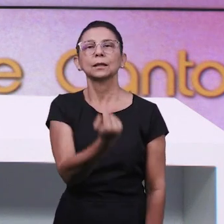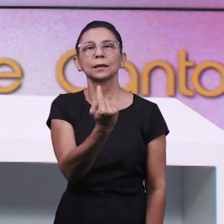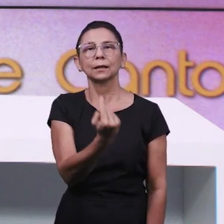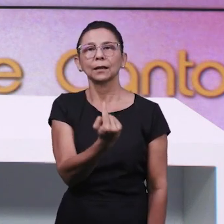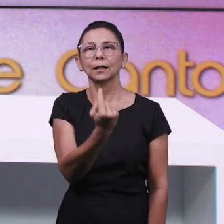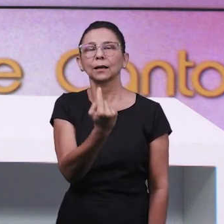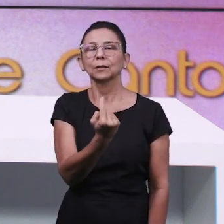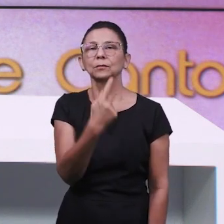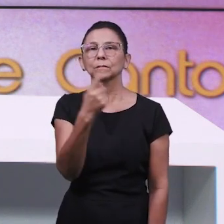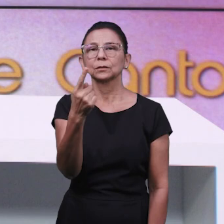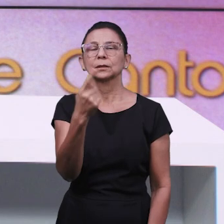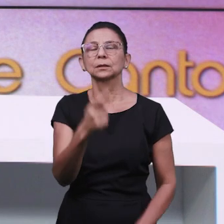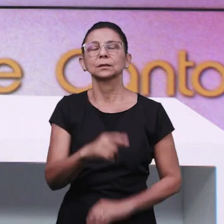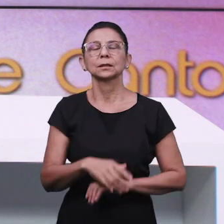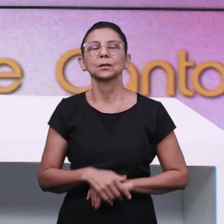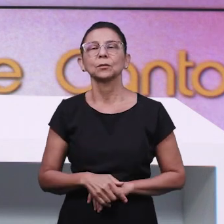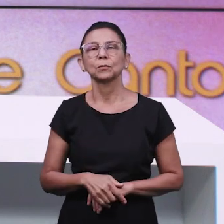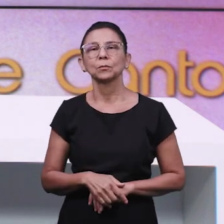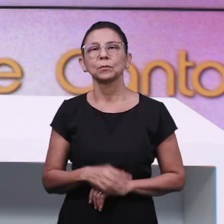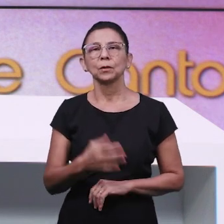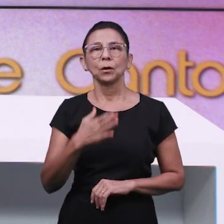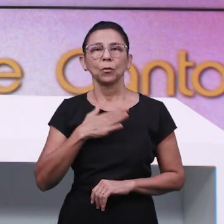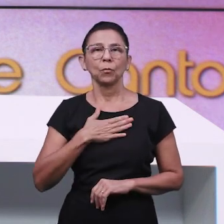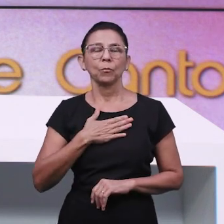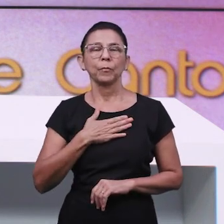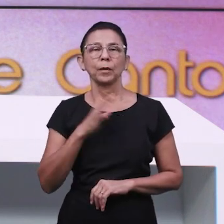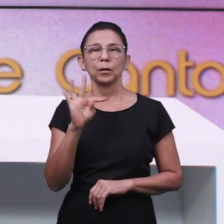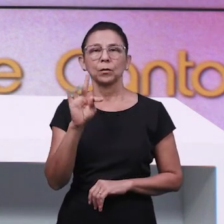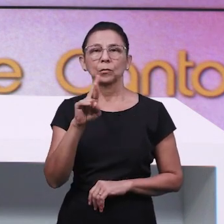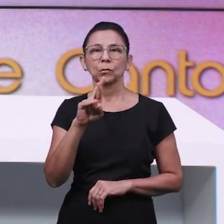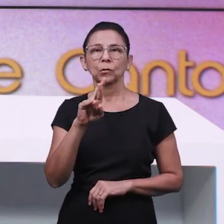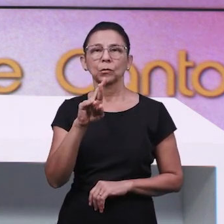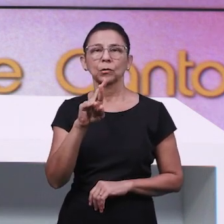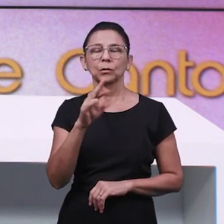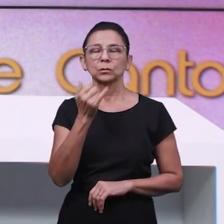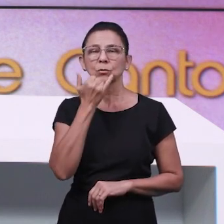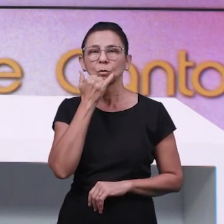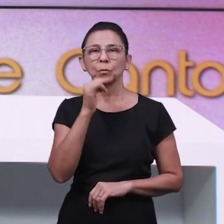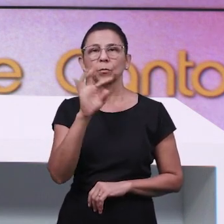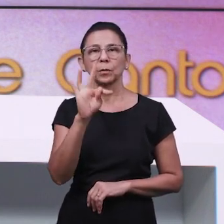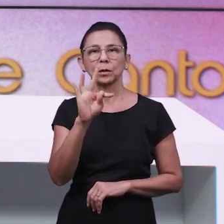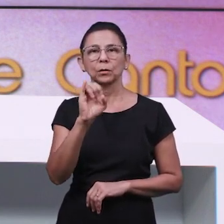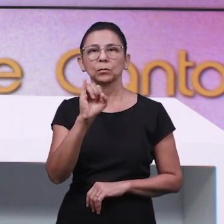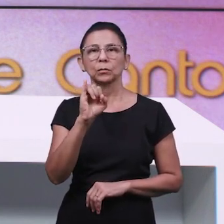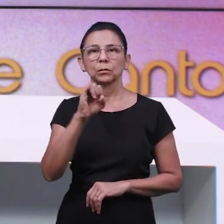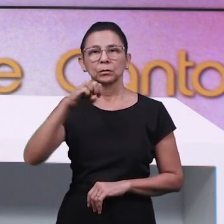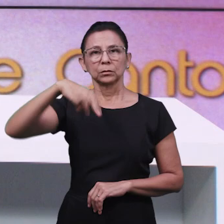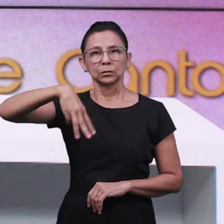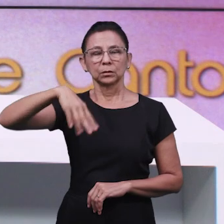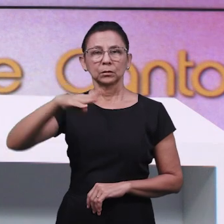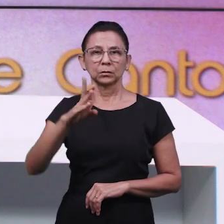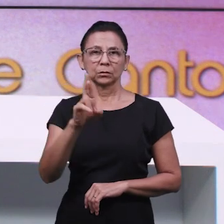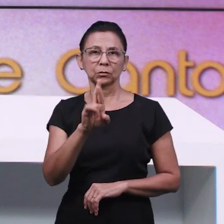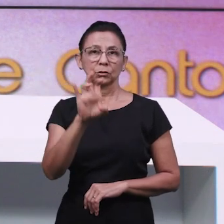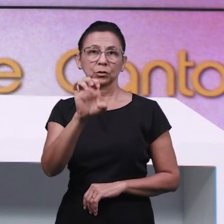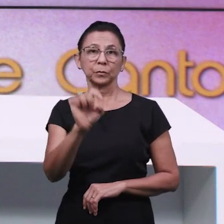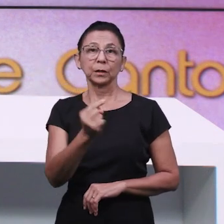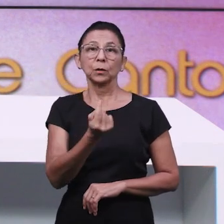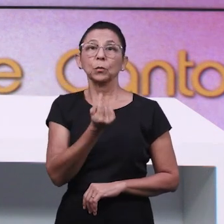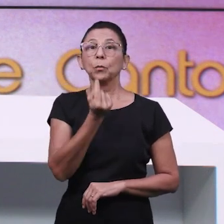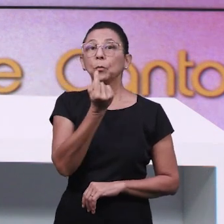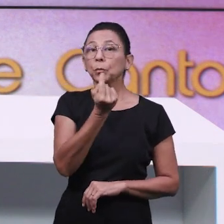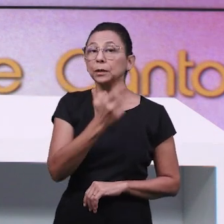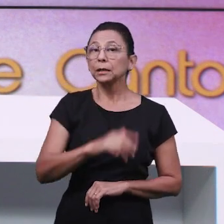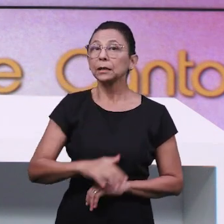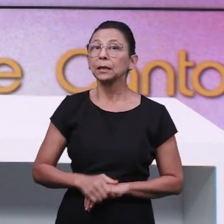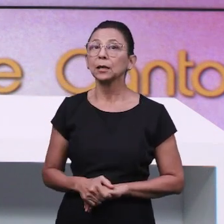voz. O seu timbre é único, o meu timbre é único, pelo fato de a minha estrutura anatômica,